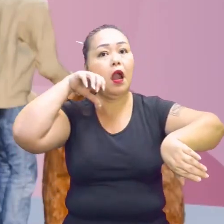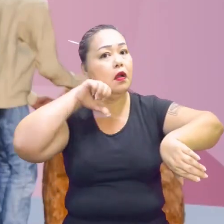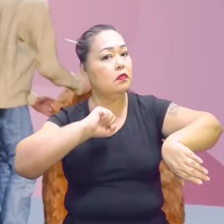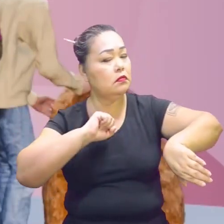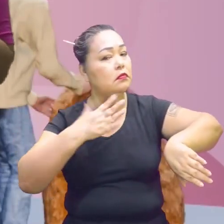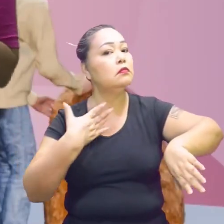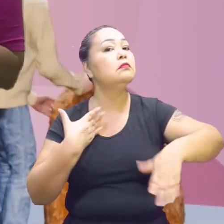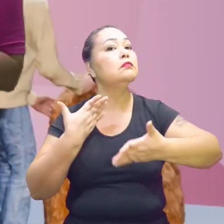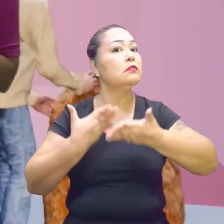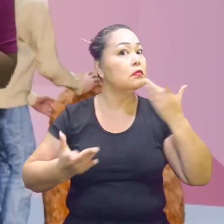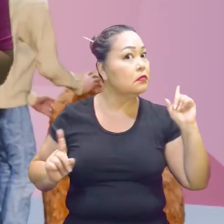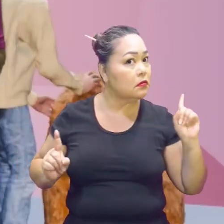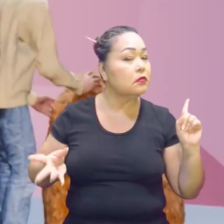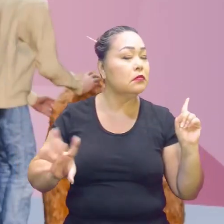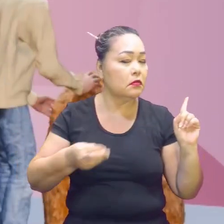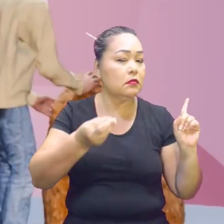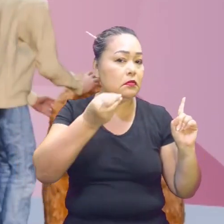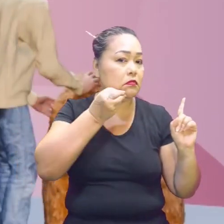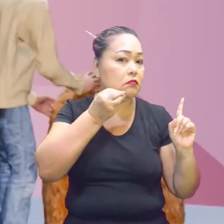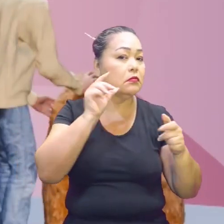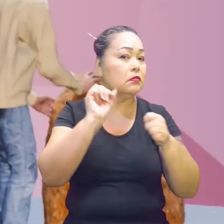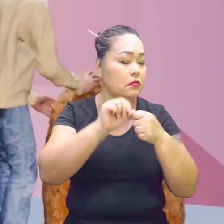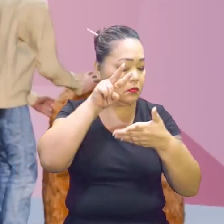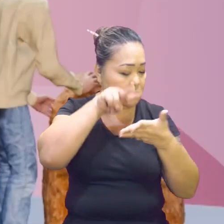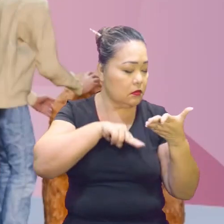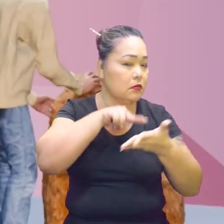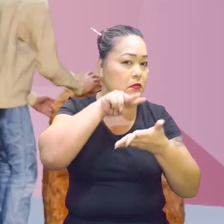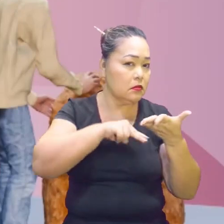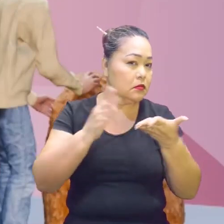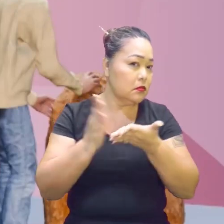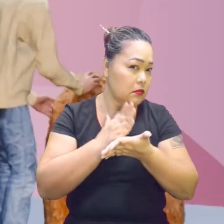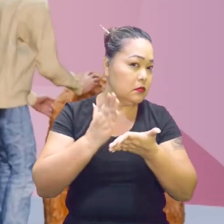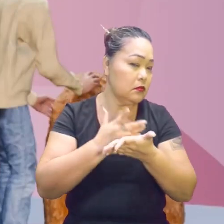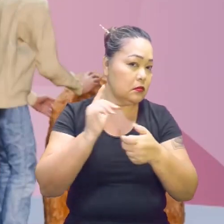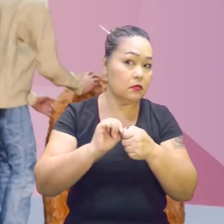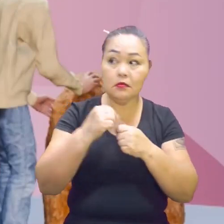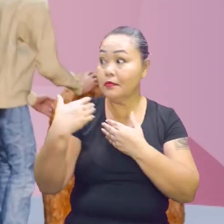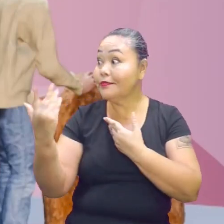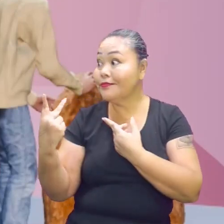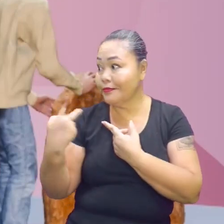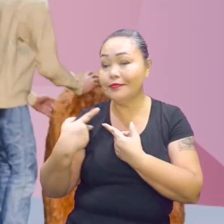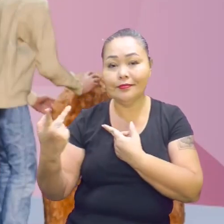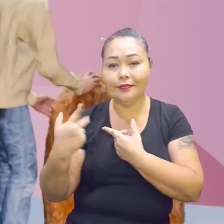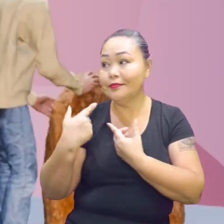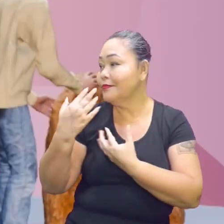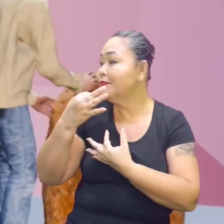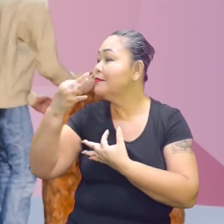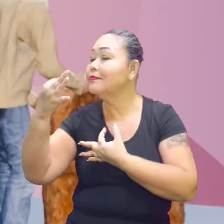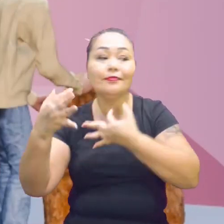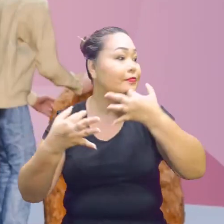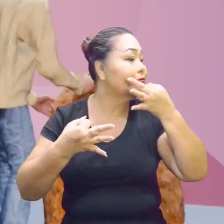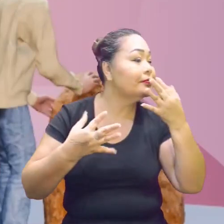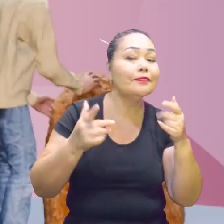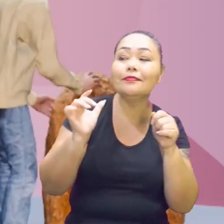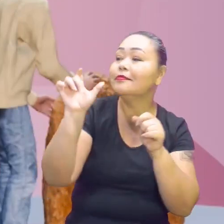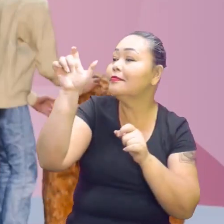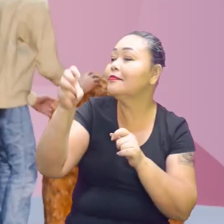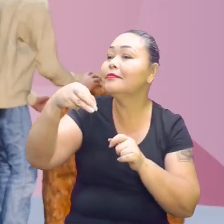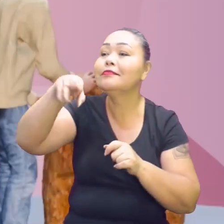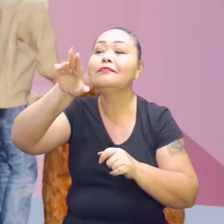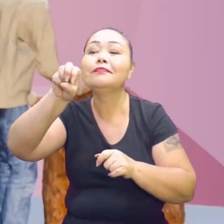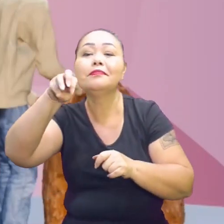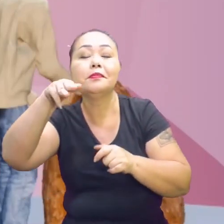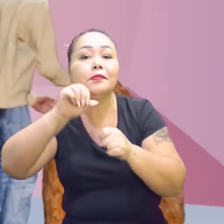não percam essa oportunidade. Façam a leitura, discutam entre os colegas. Quem foi Macunaíma? Qual a